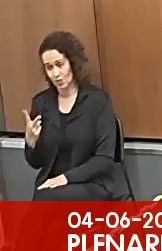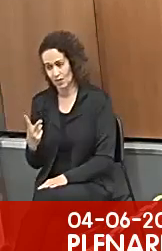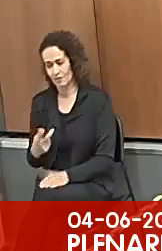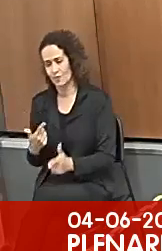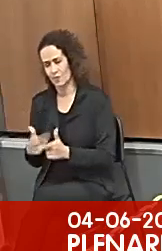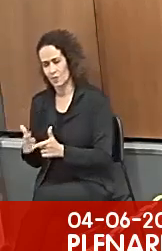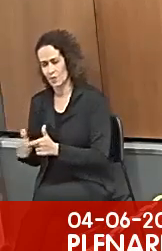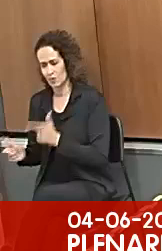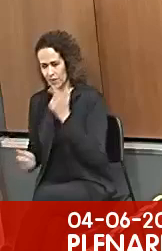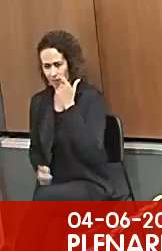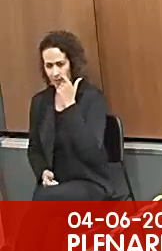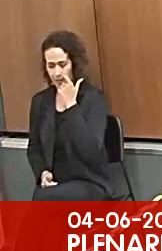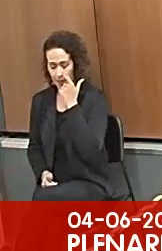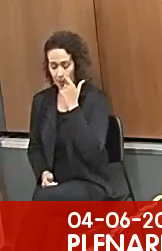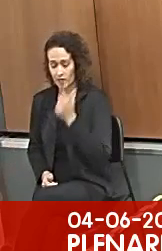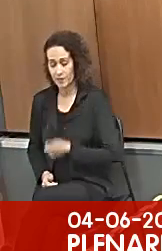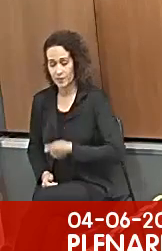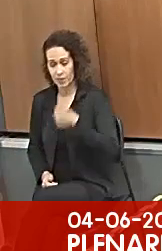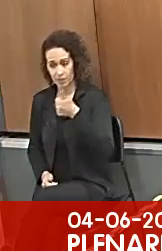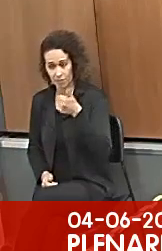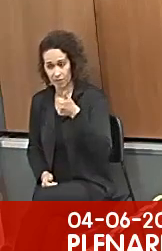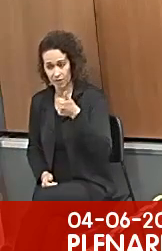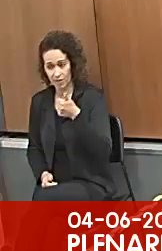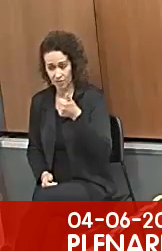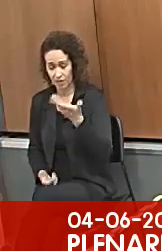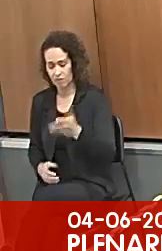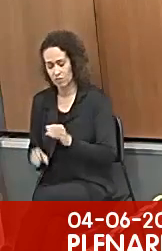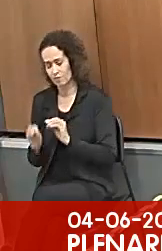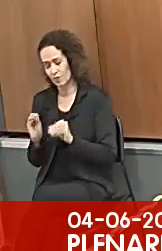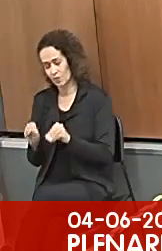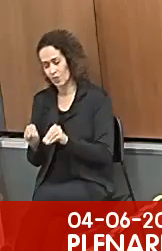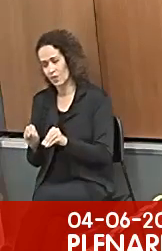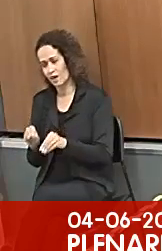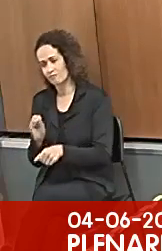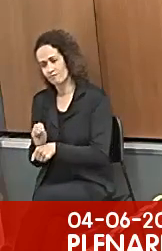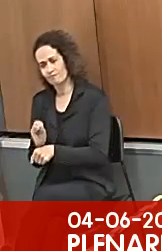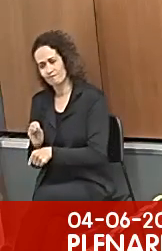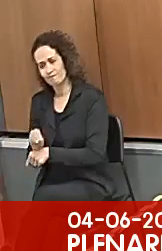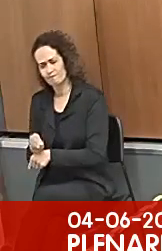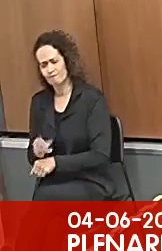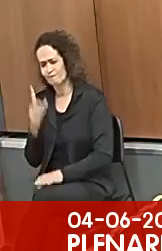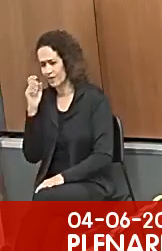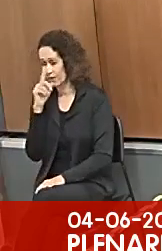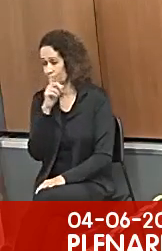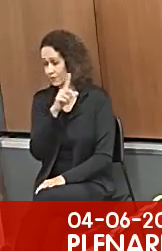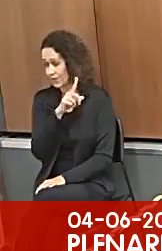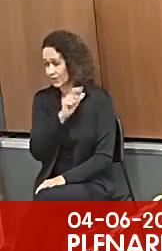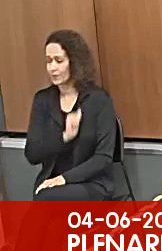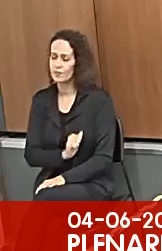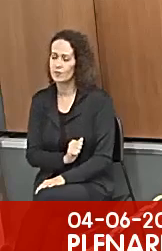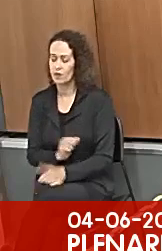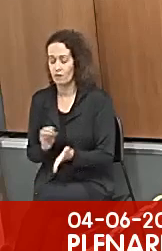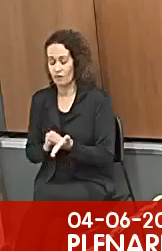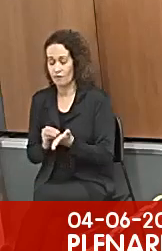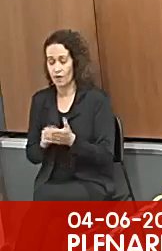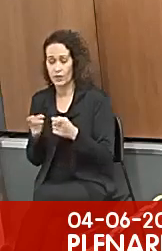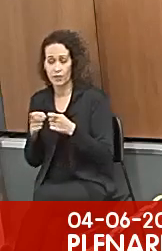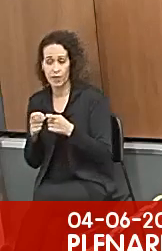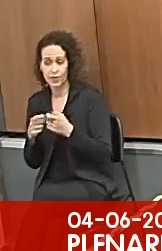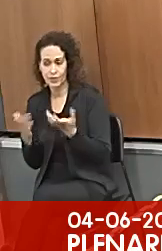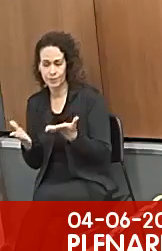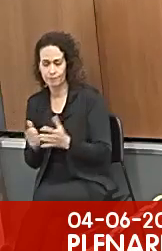que para ela é um gesto de amor, mas não deixa de enfrentar os percalços. Está faltando médico? Teria